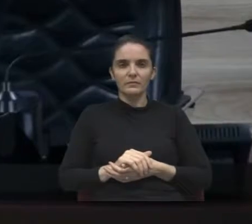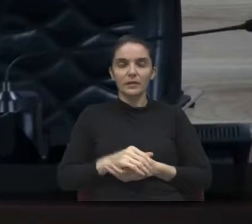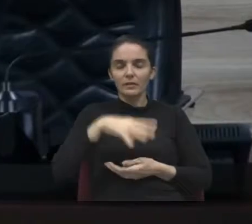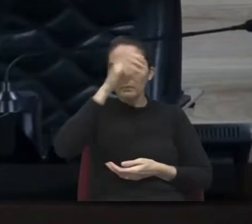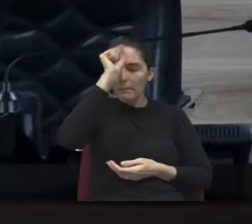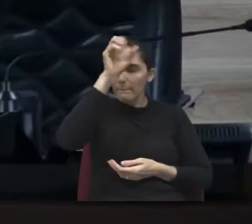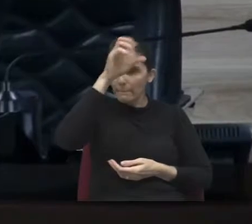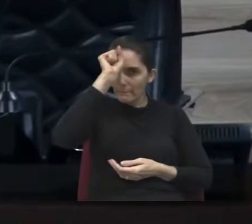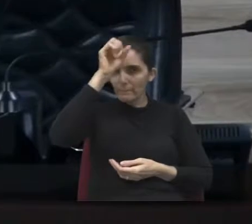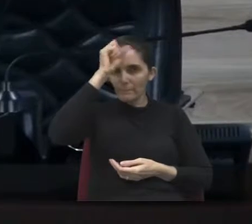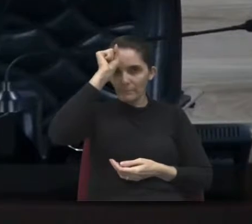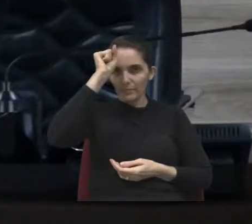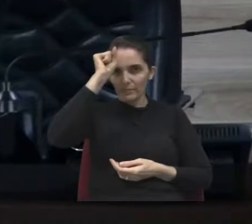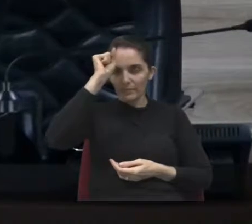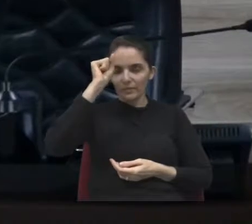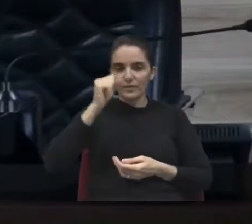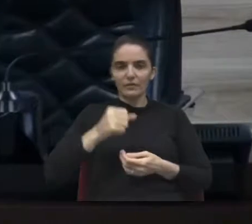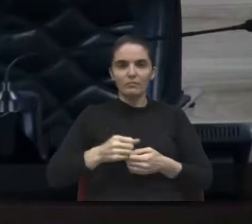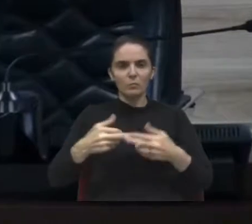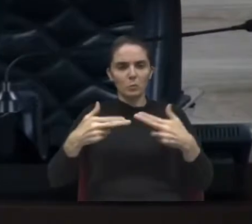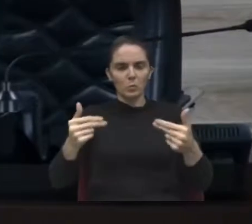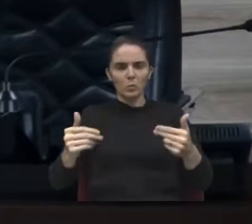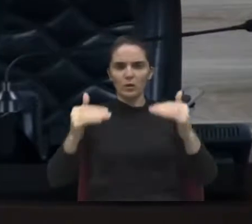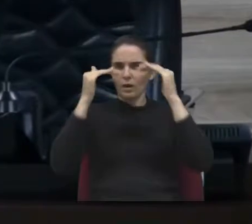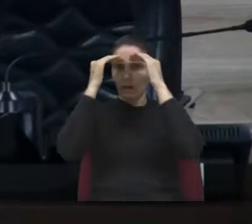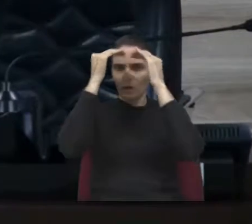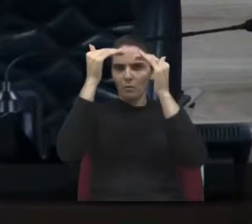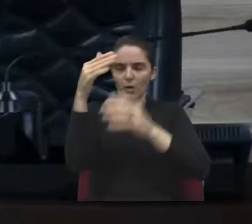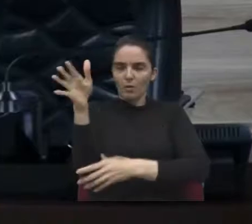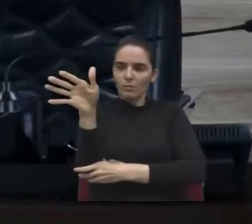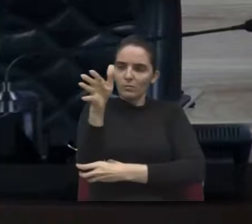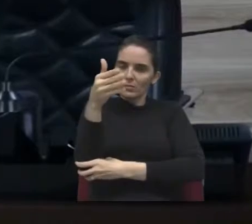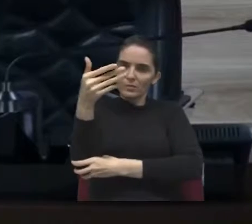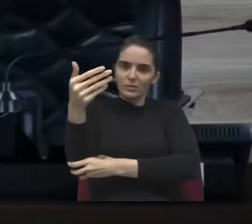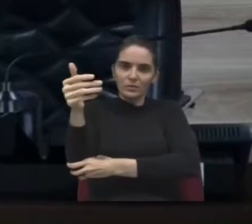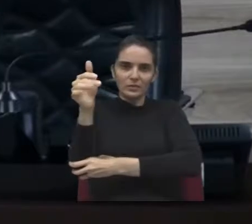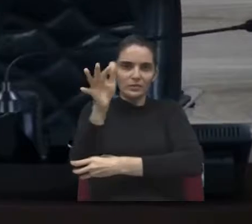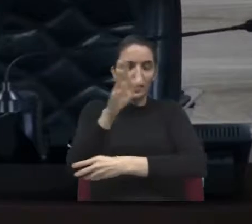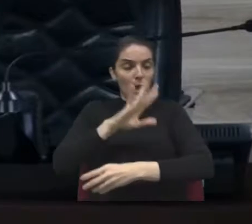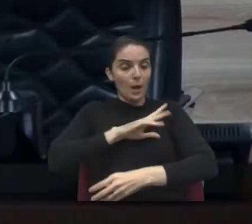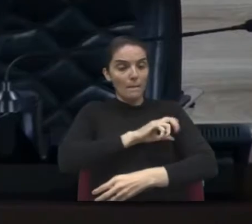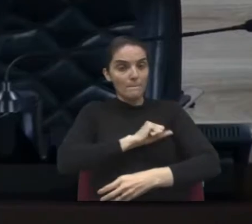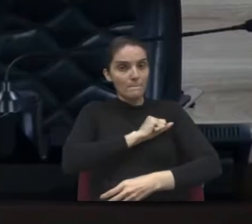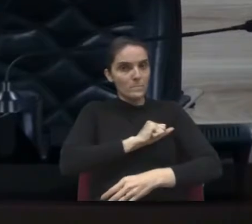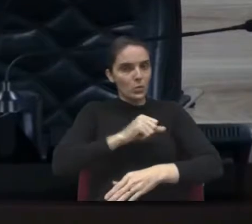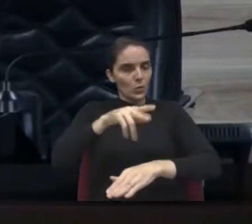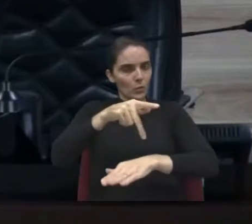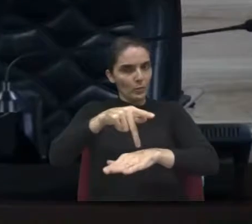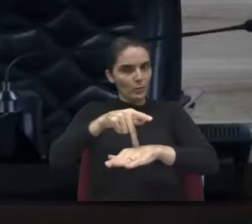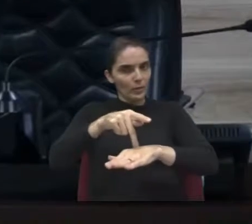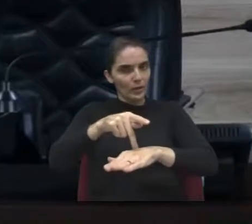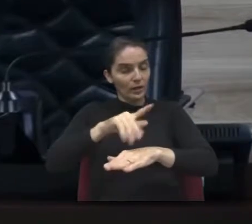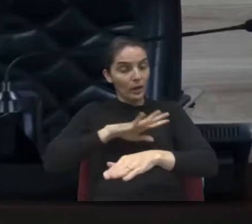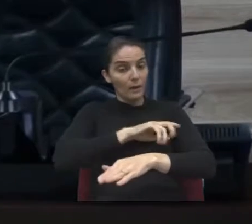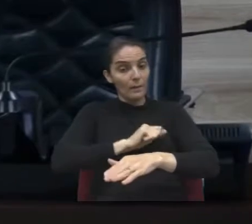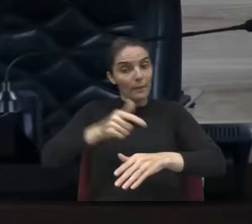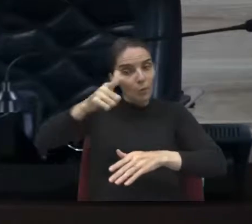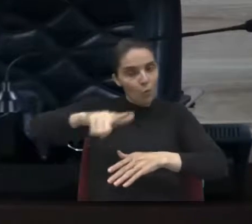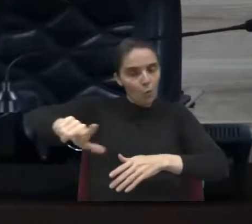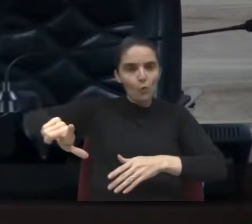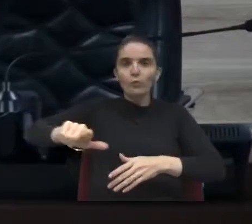o respeito à bandeira, respeito à pátria, respeito ao próximo. É um processo